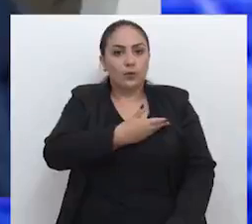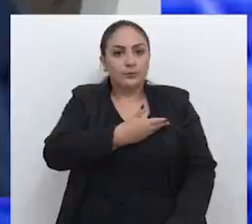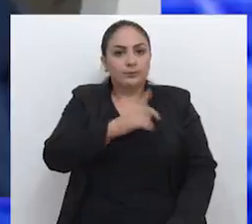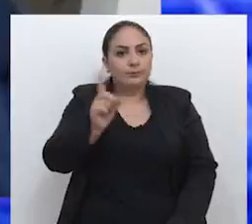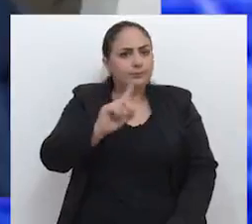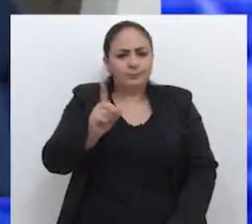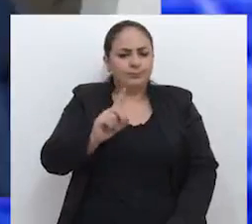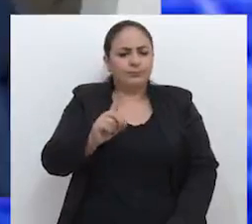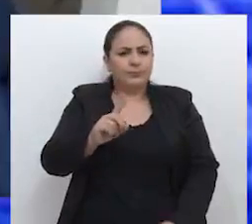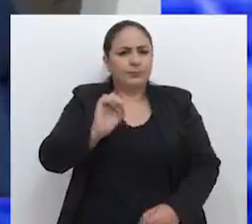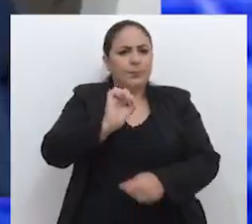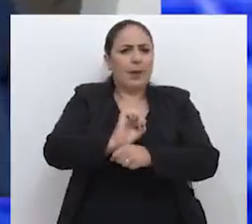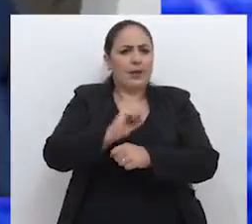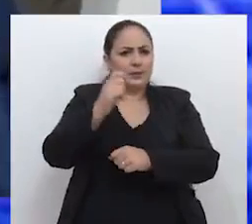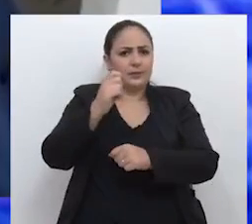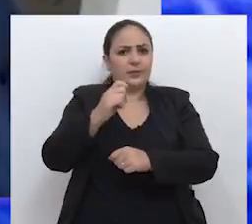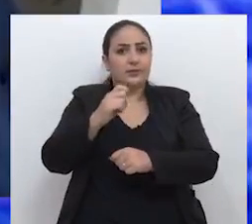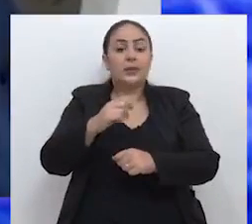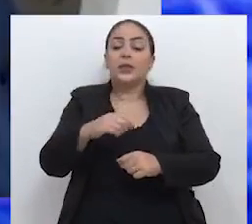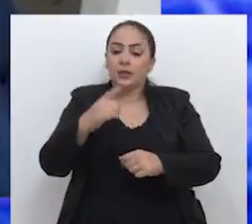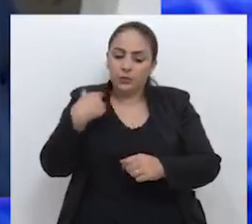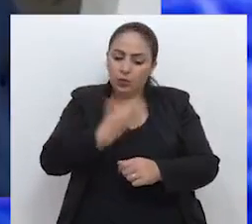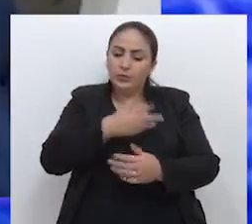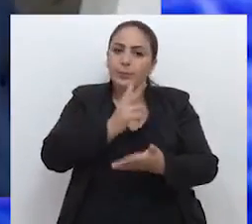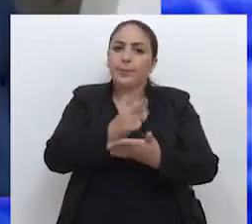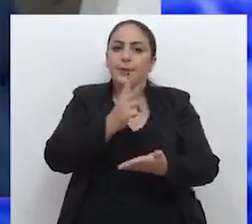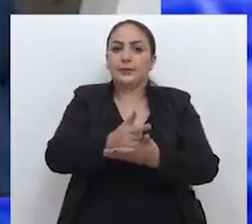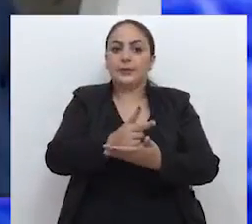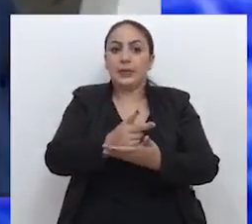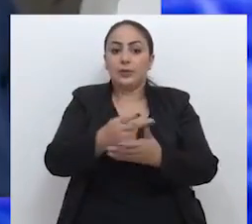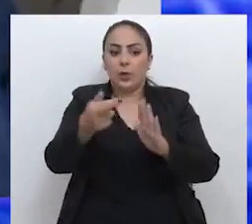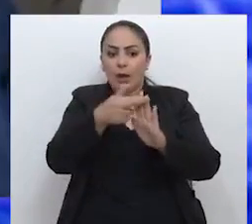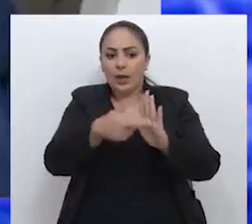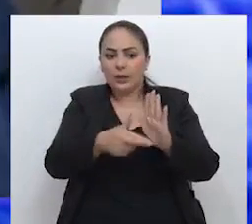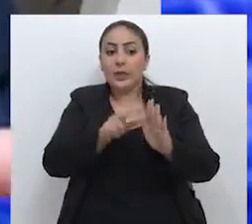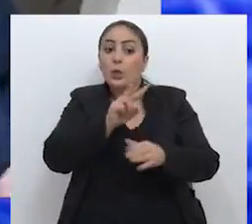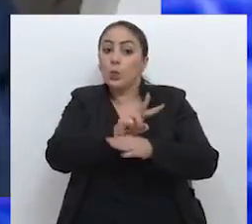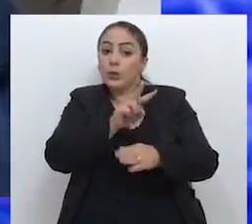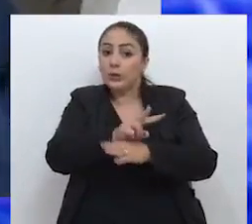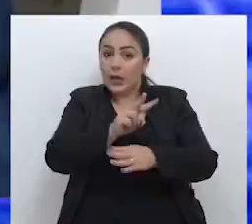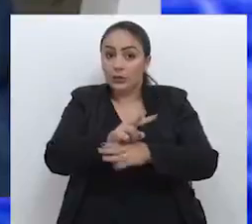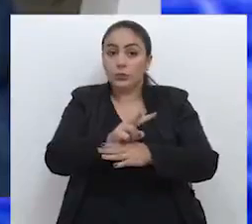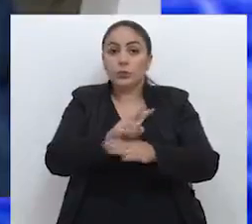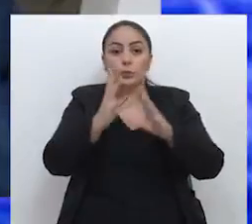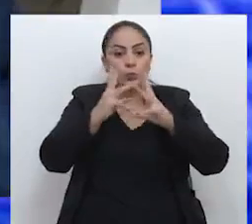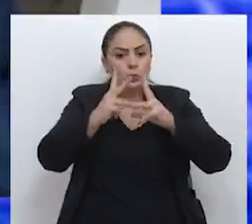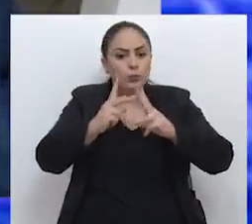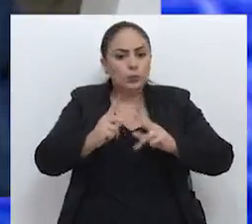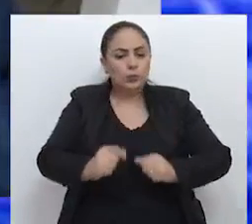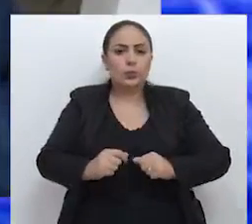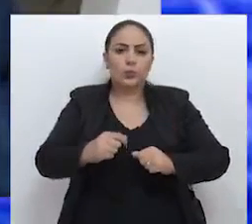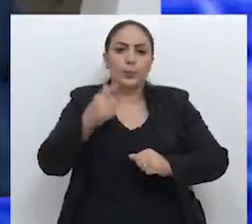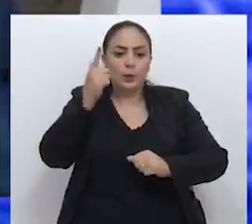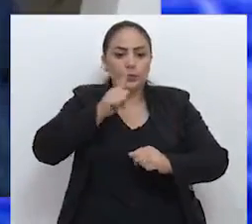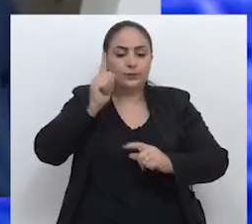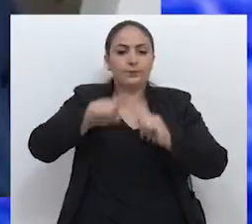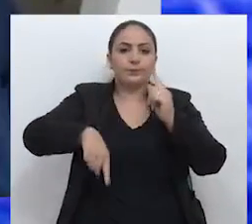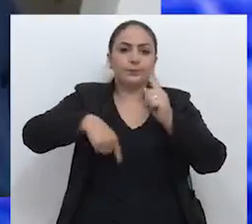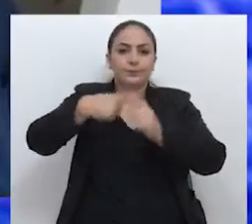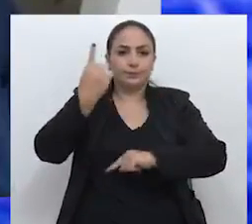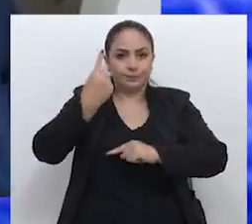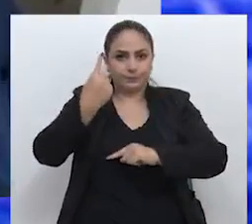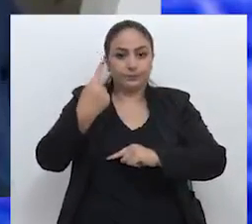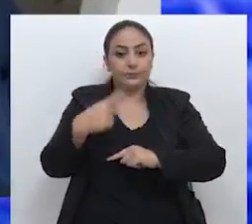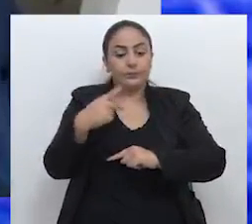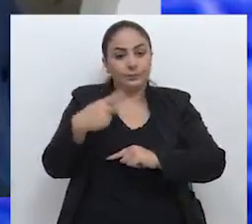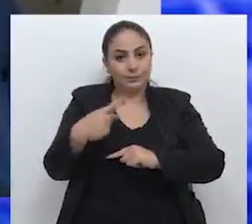gente não baixe a guarda e que a gente mantenha as medidas de cuidados nesse